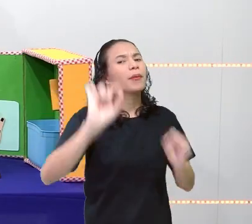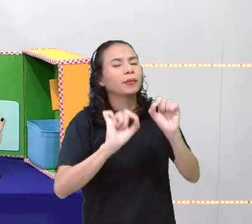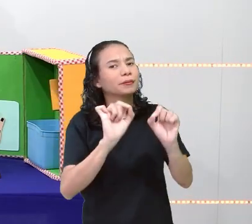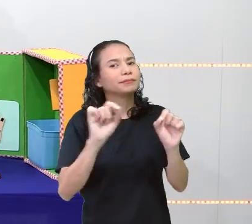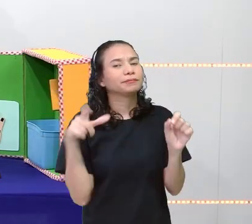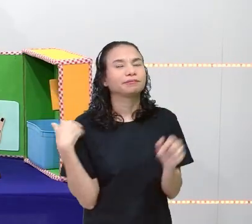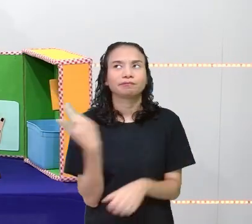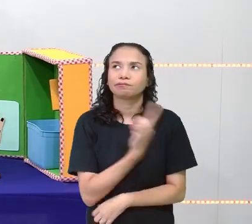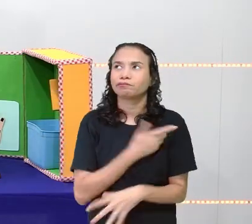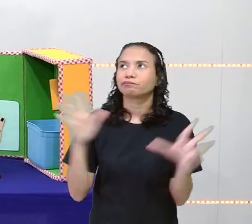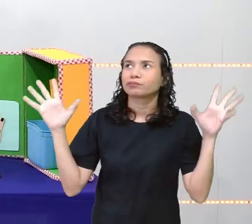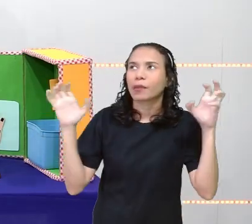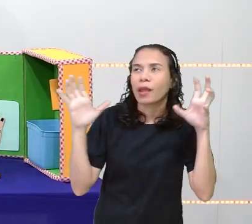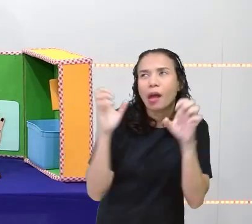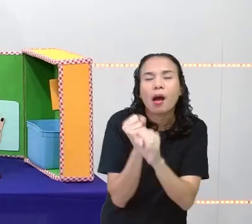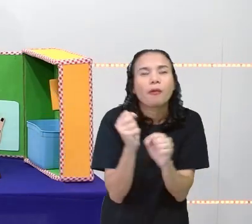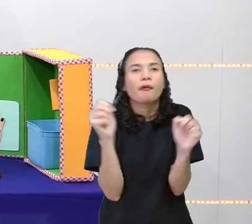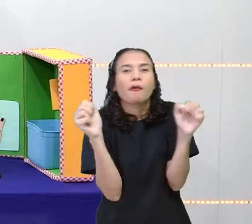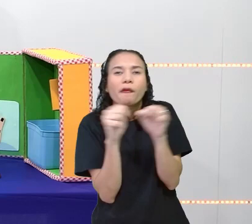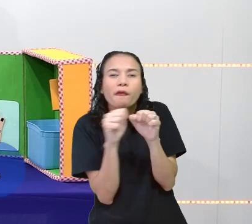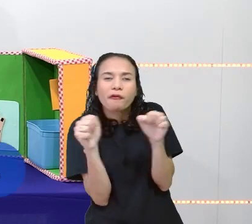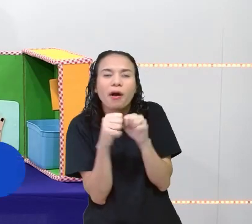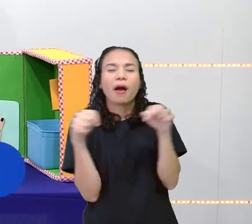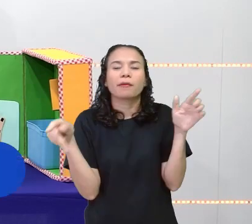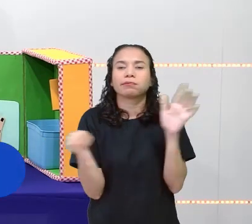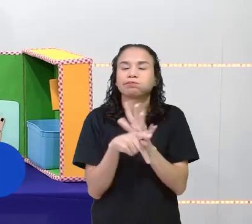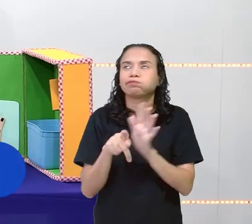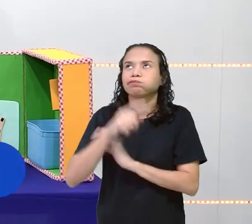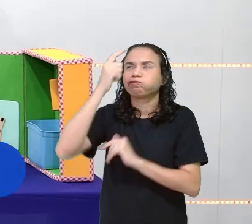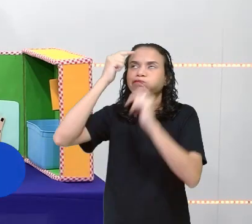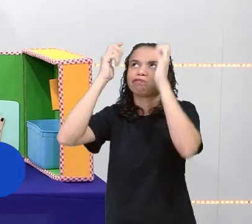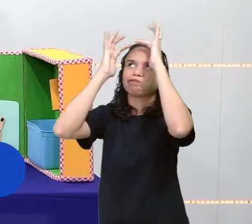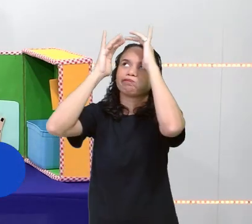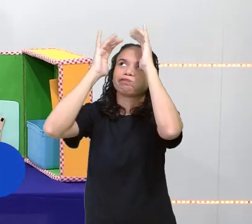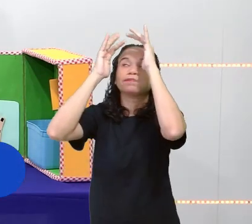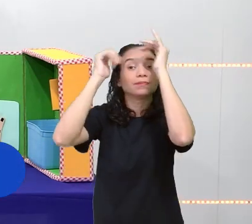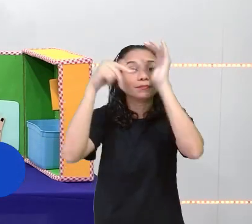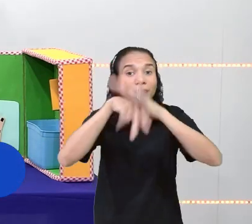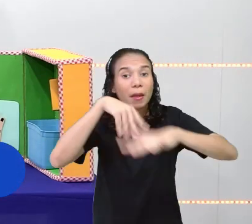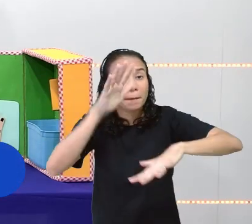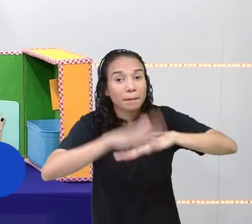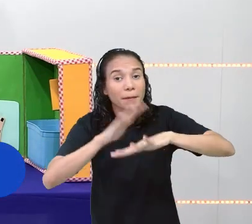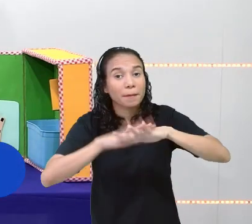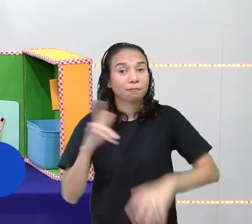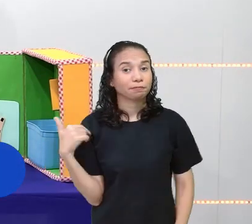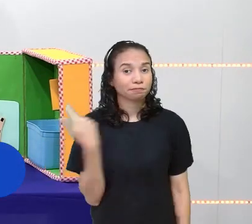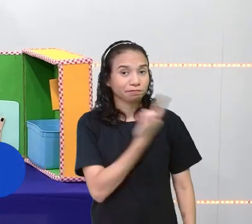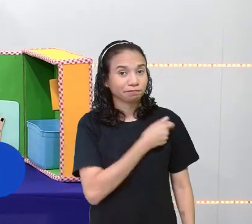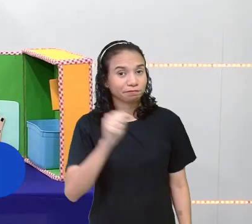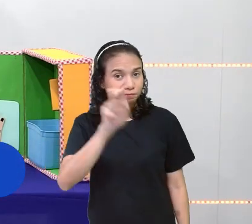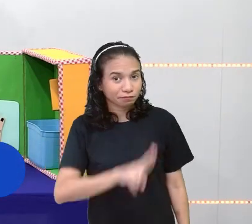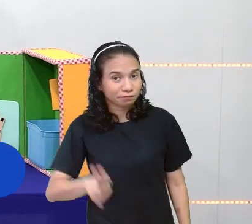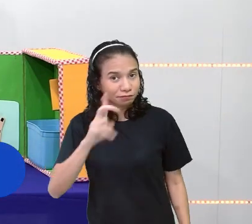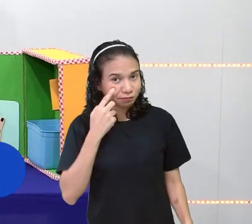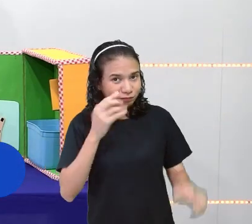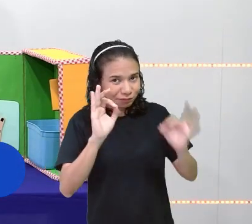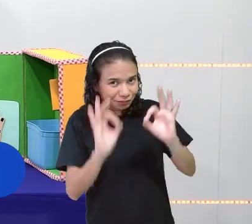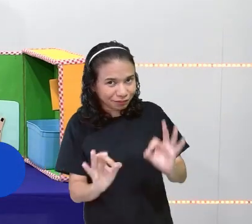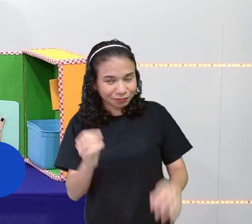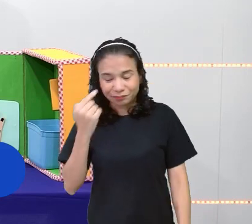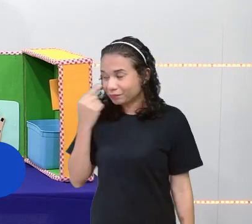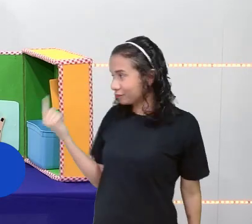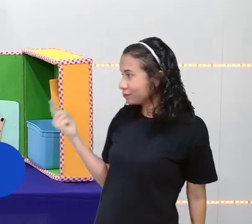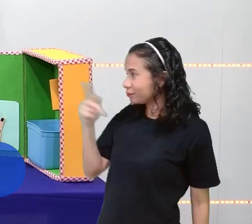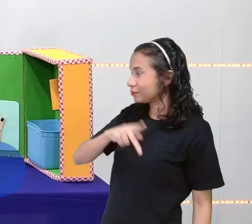Aquelas operações que a gente faz, aqueles cálculos mentais, matemáticos que utilizamos, tá certo? Eu sou a professora